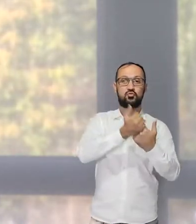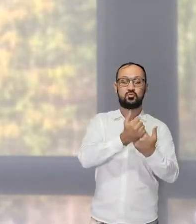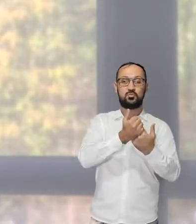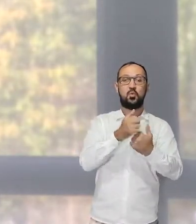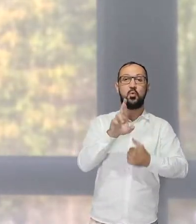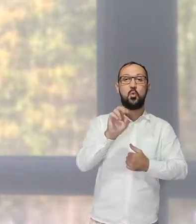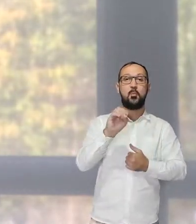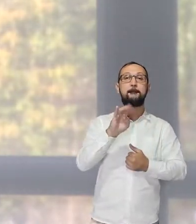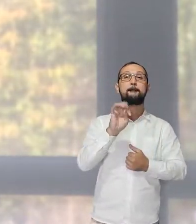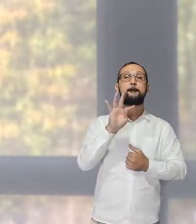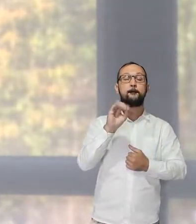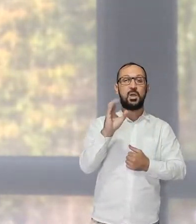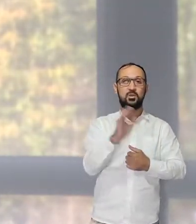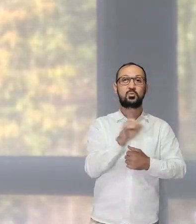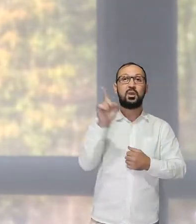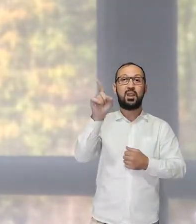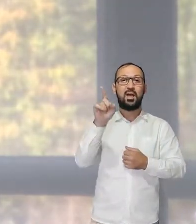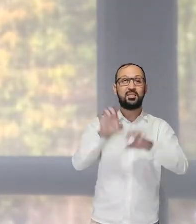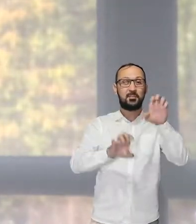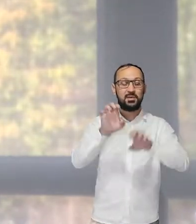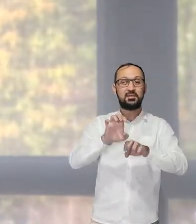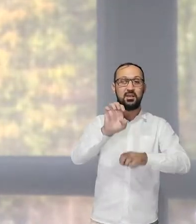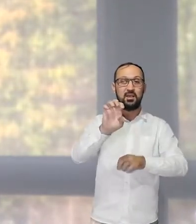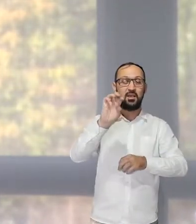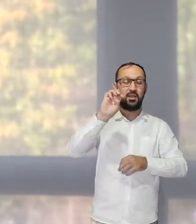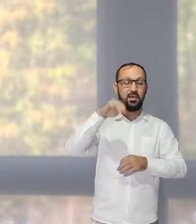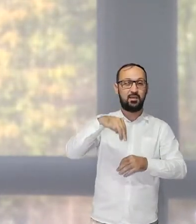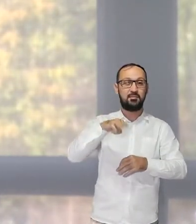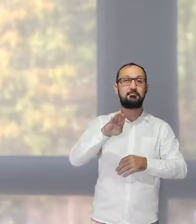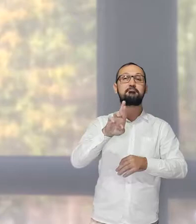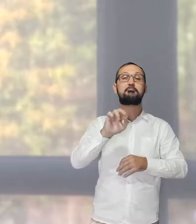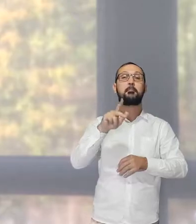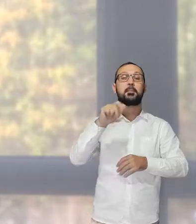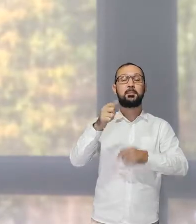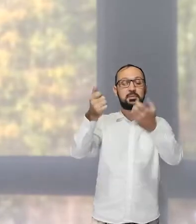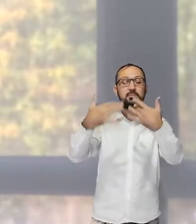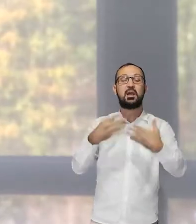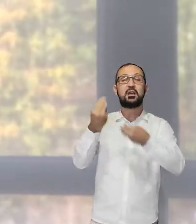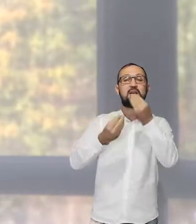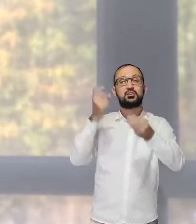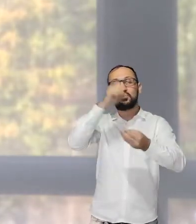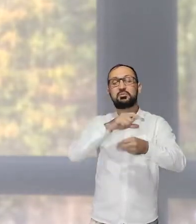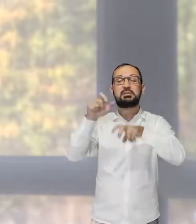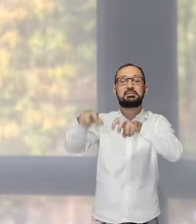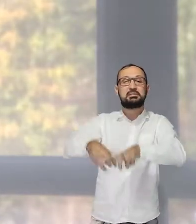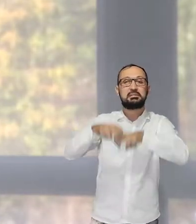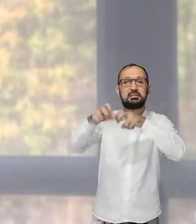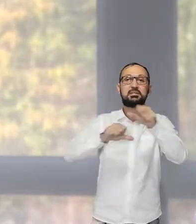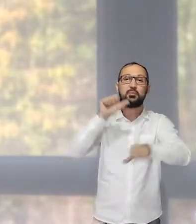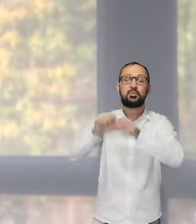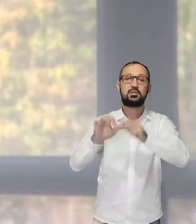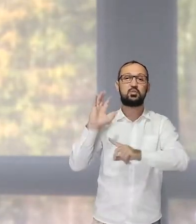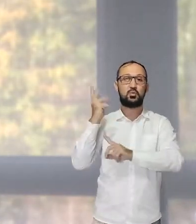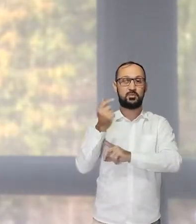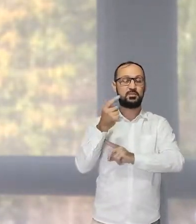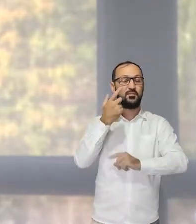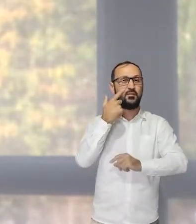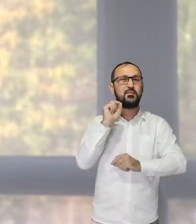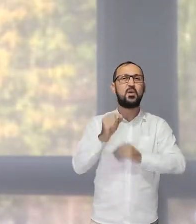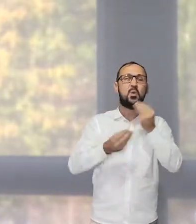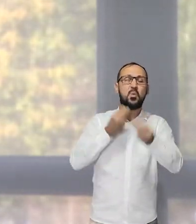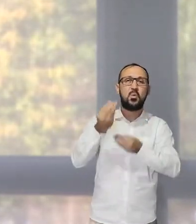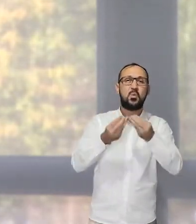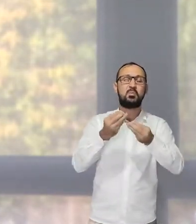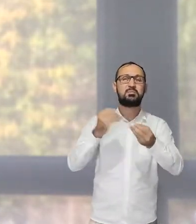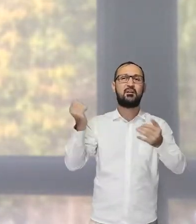da Embrapa, o Dr. Roberto Giolo de Almeida, para que ele pudesse falar sobre os desafios da agropecuária diante das mudanças climáticas. Vocês vão